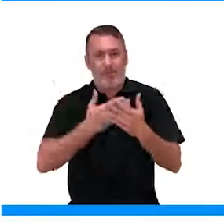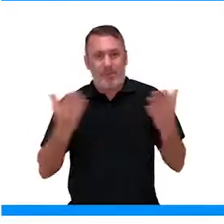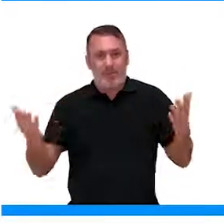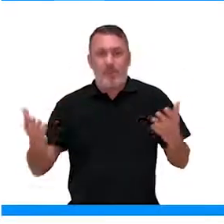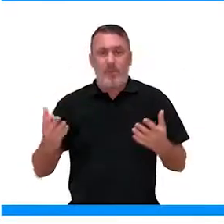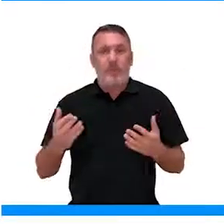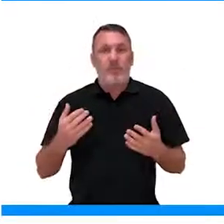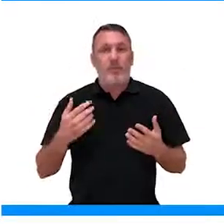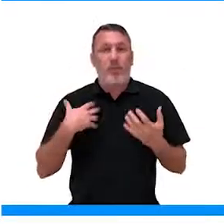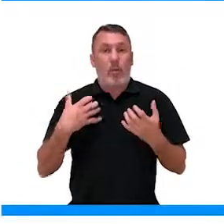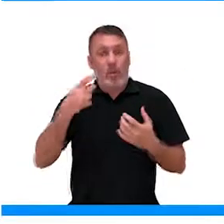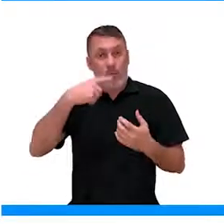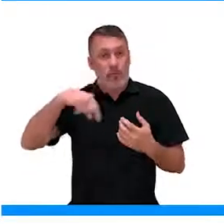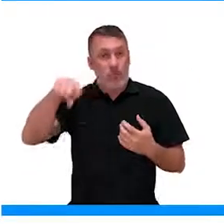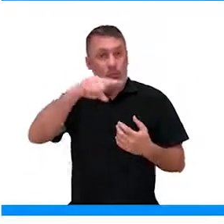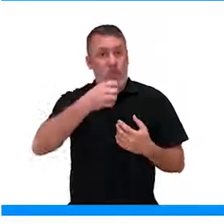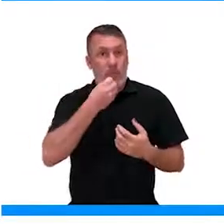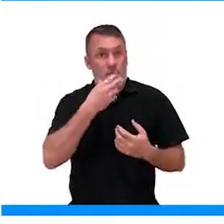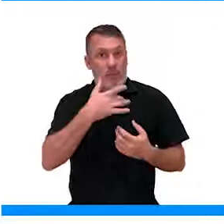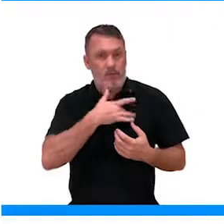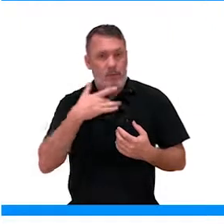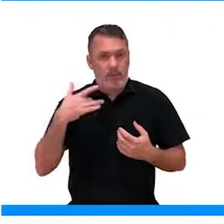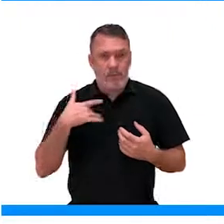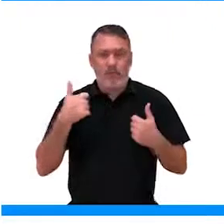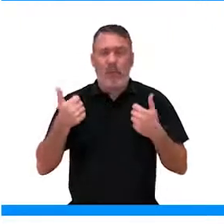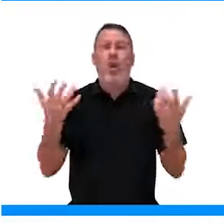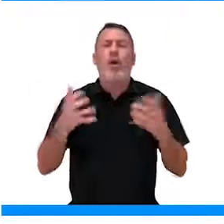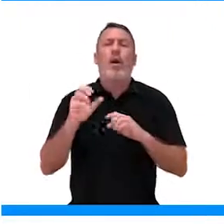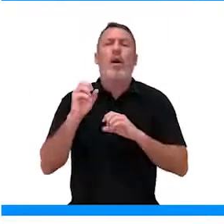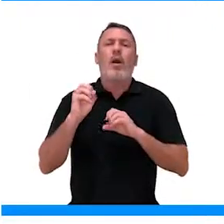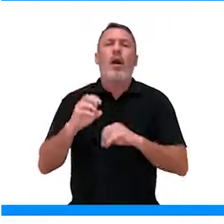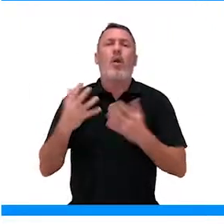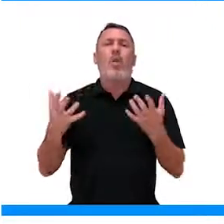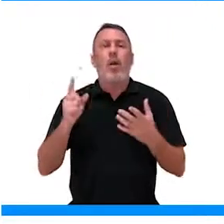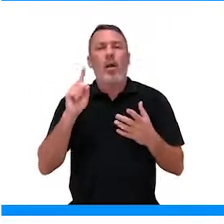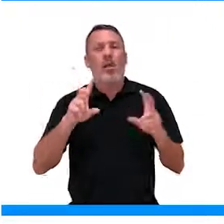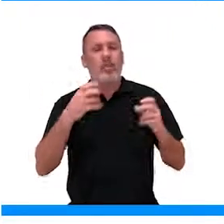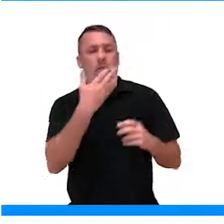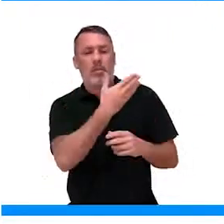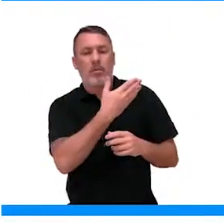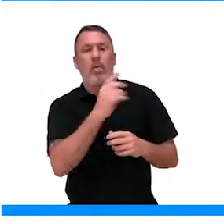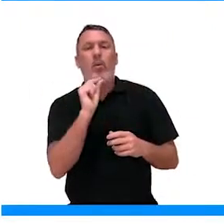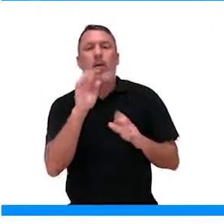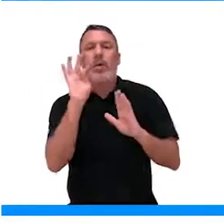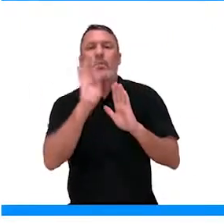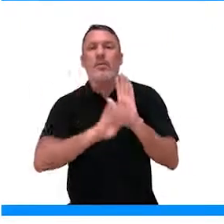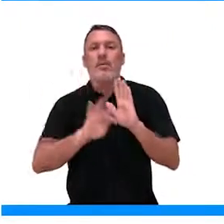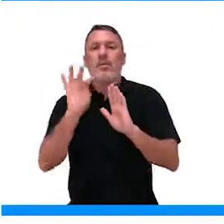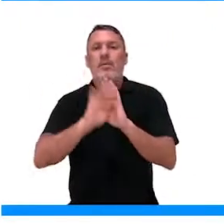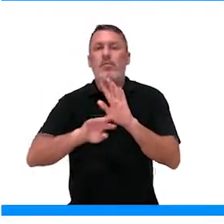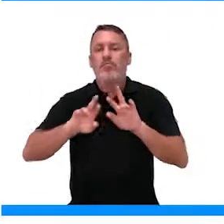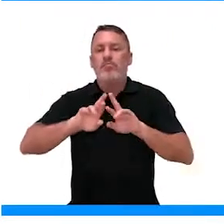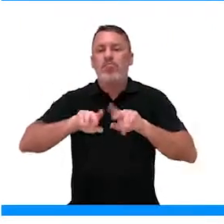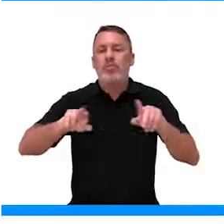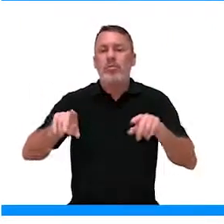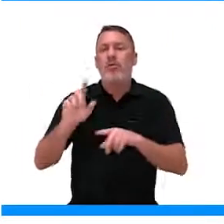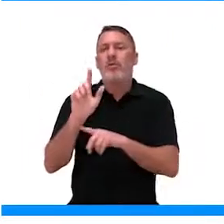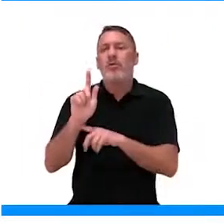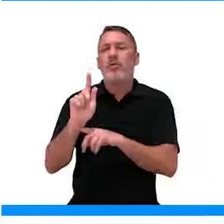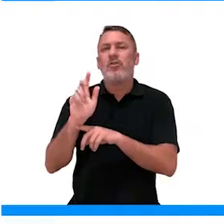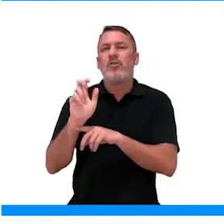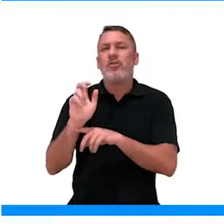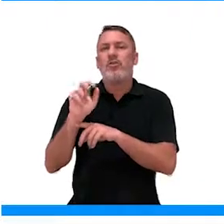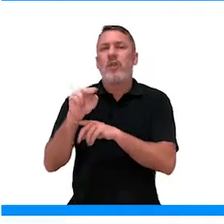Olá a todos, espero que todos estejam bem. Na aula de hoje, a gente vai estudar sobre os gêneros textuais, que